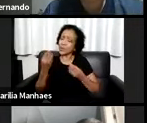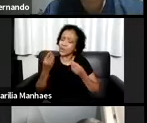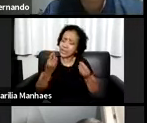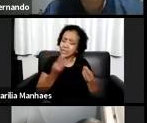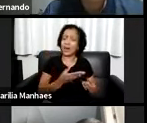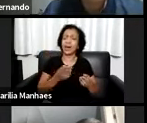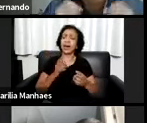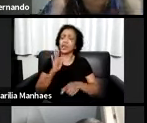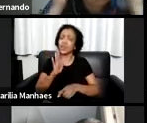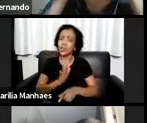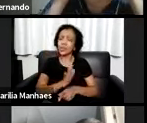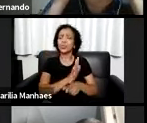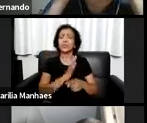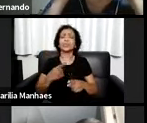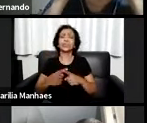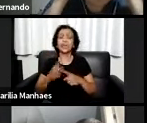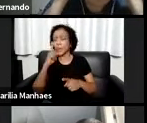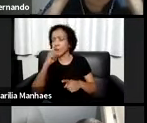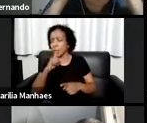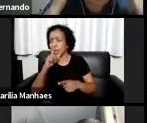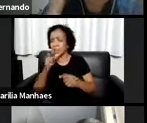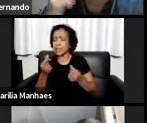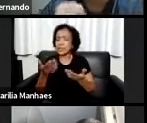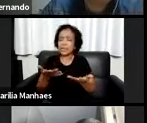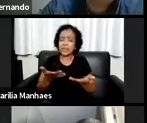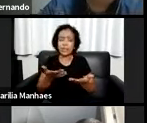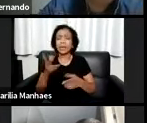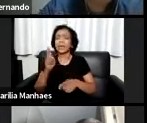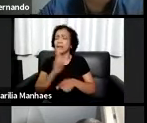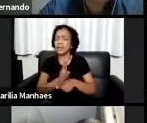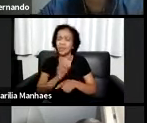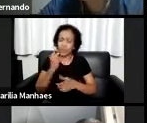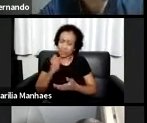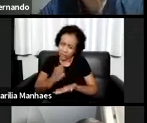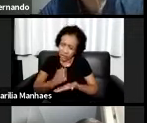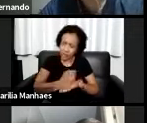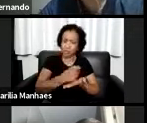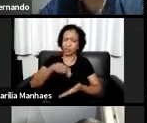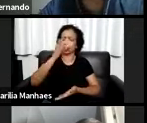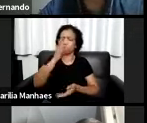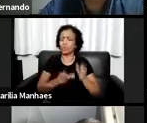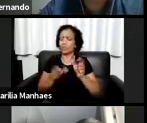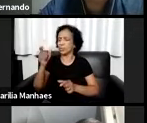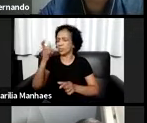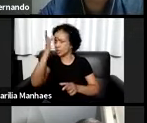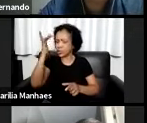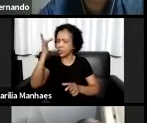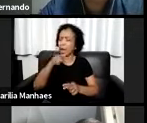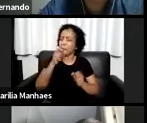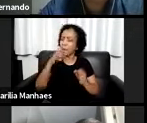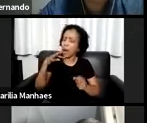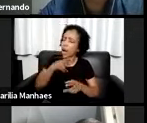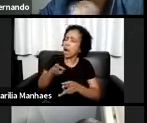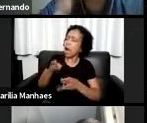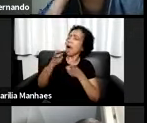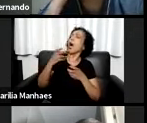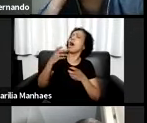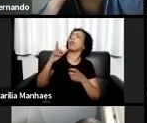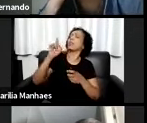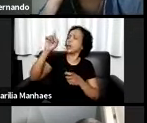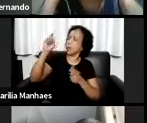as ajude, que elas possam observar, Senhor, o grande agir do Senhor em suas vidas, Pai, suprindo-os em